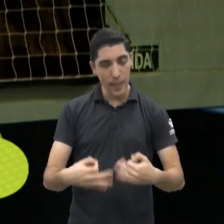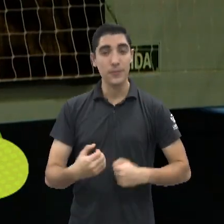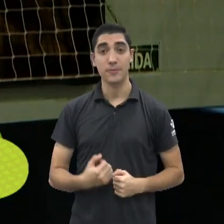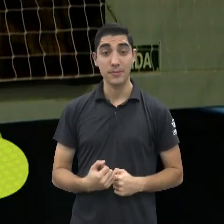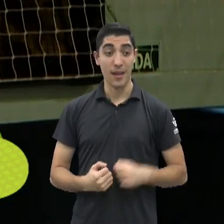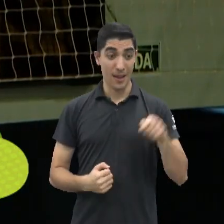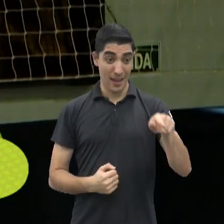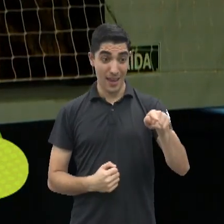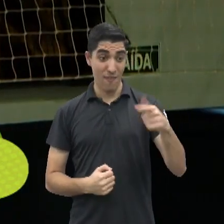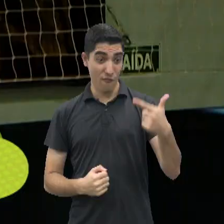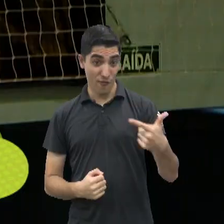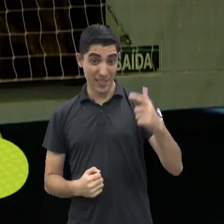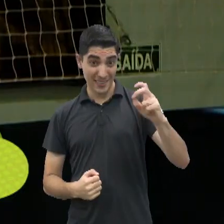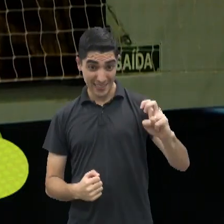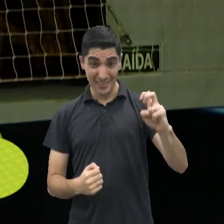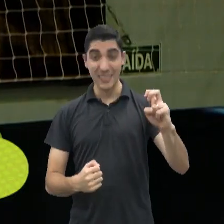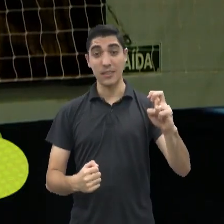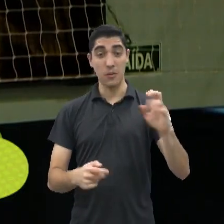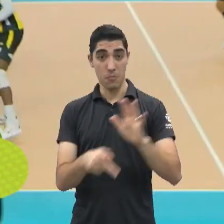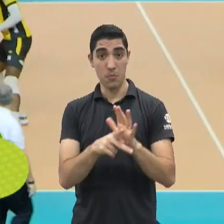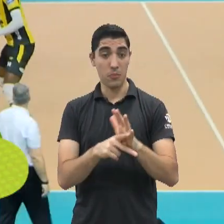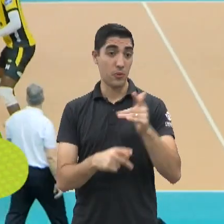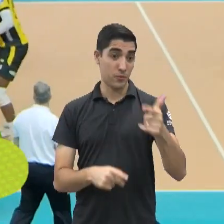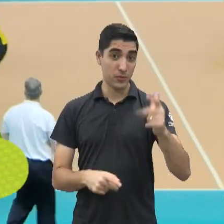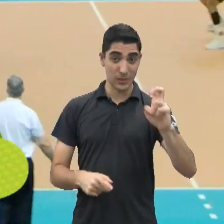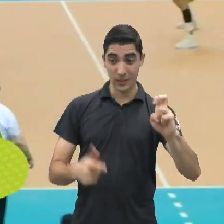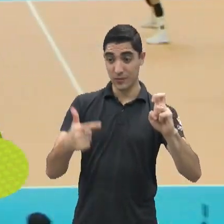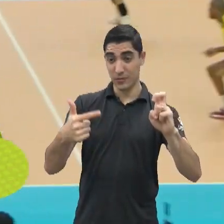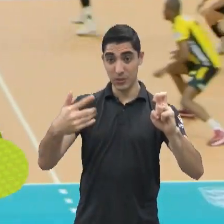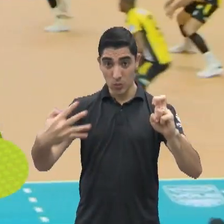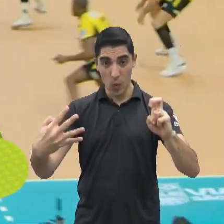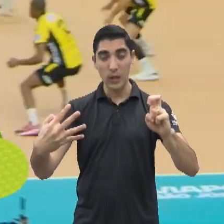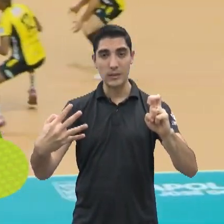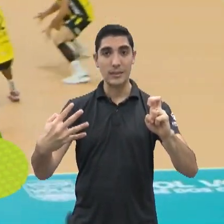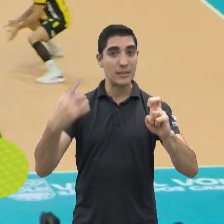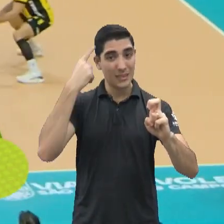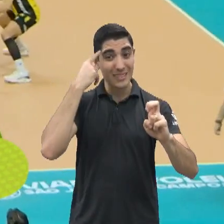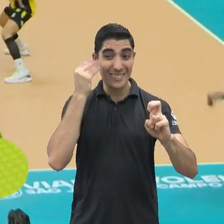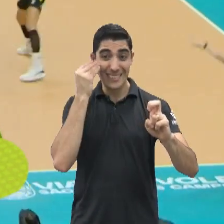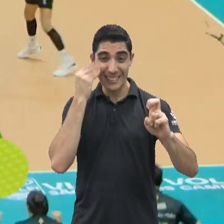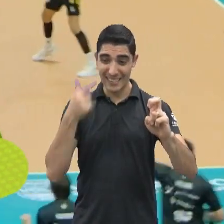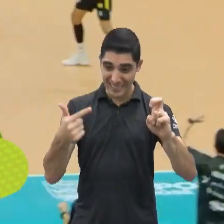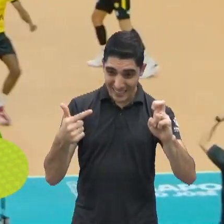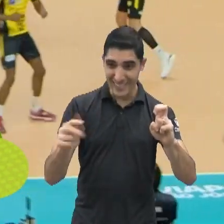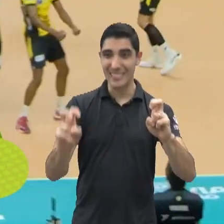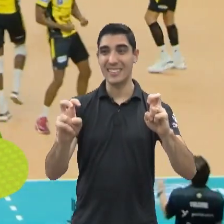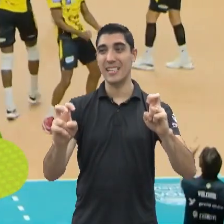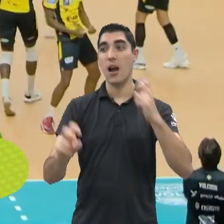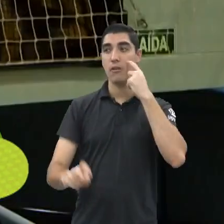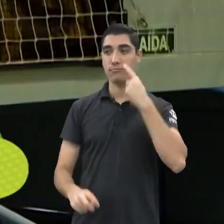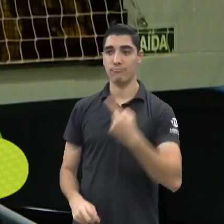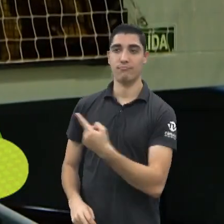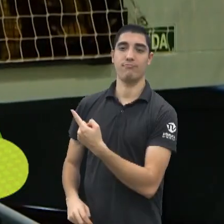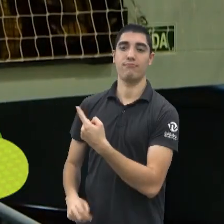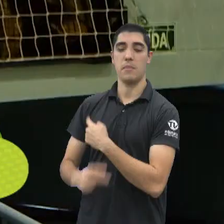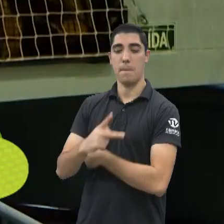Clube na frente e 7 point para os visitantes. A esperança de um novo empate parou no bloqueio do central